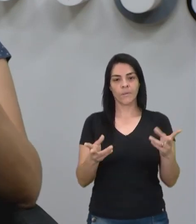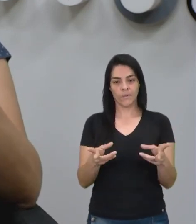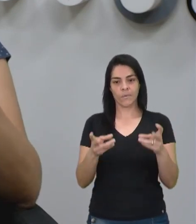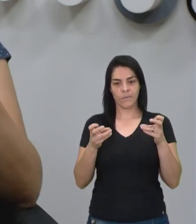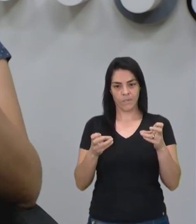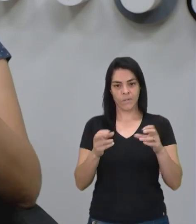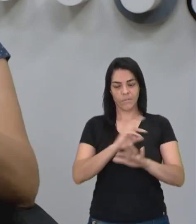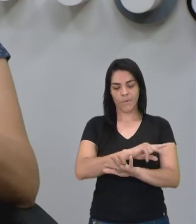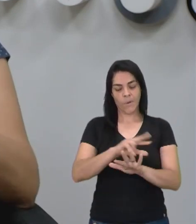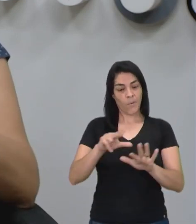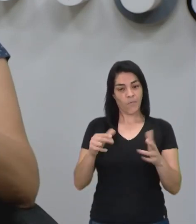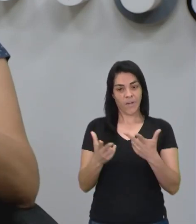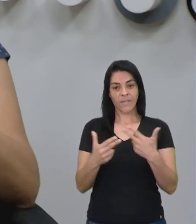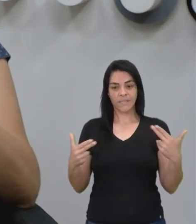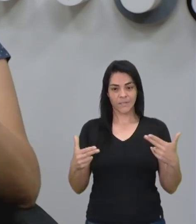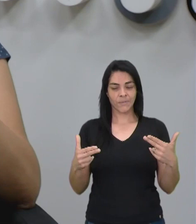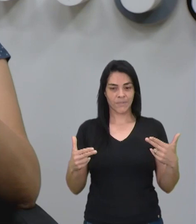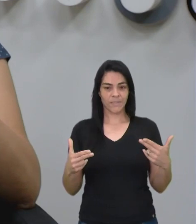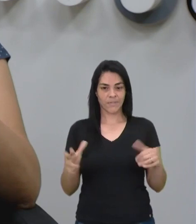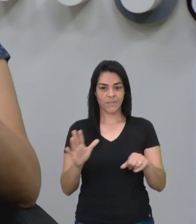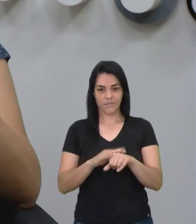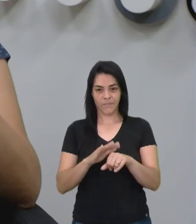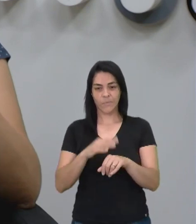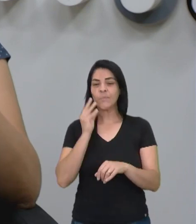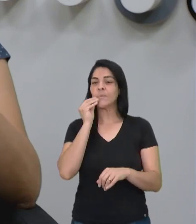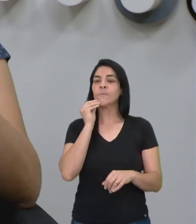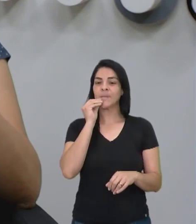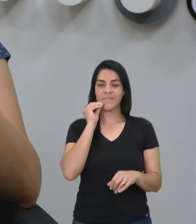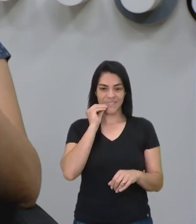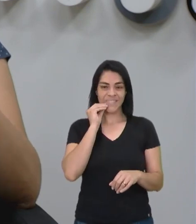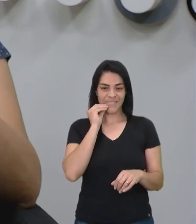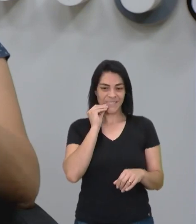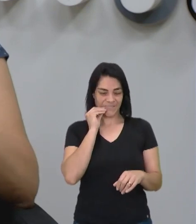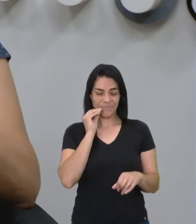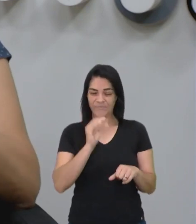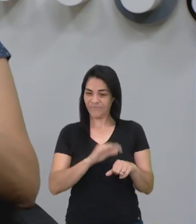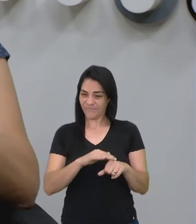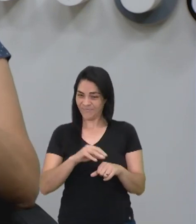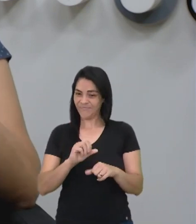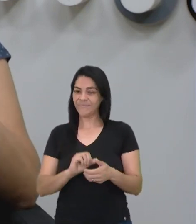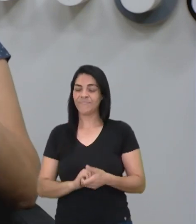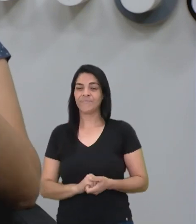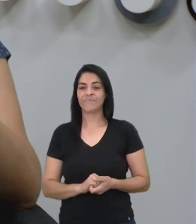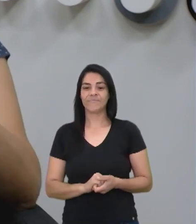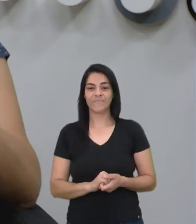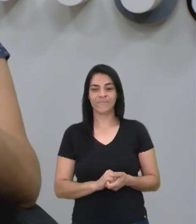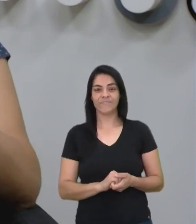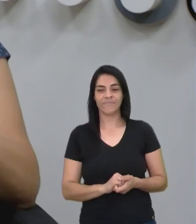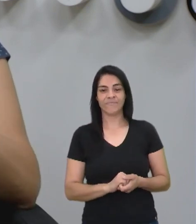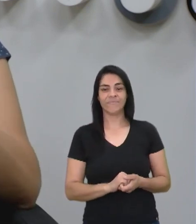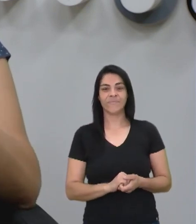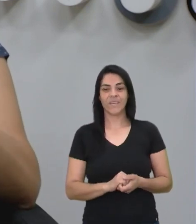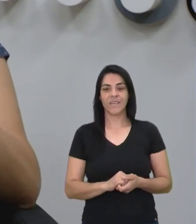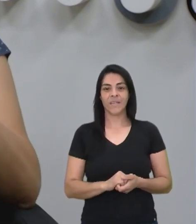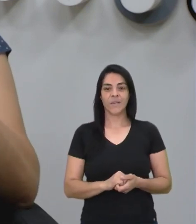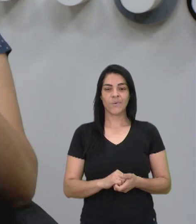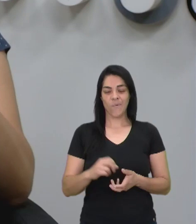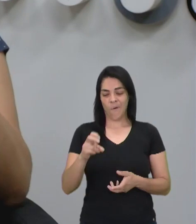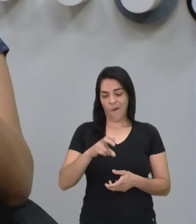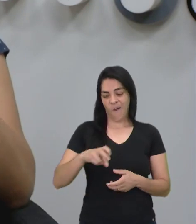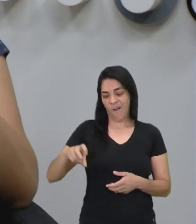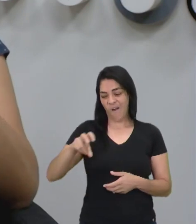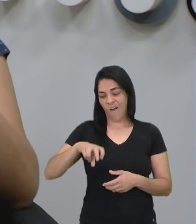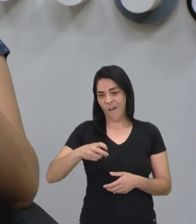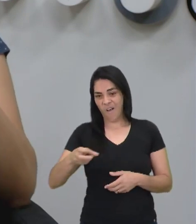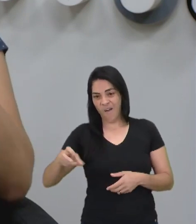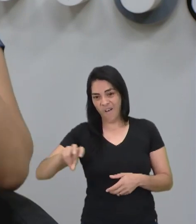de coisas, né? Então, a gente até fez experimentação, né, Pri? A gente trouxe uns piolhos de cobra, né? Porque a